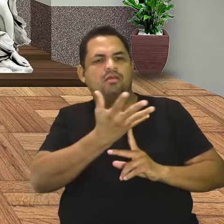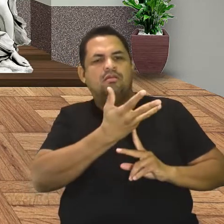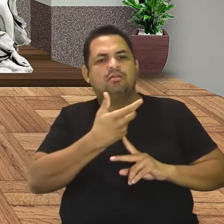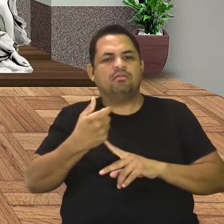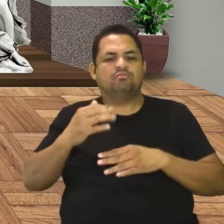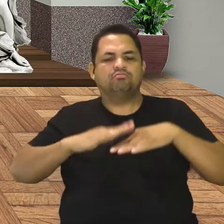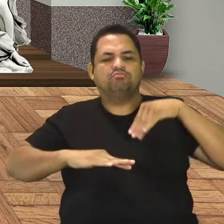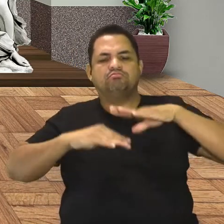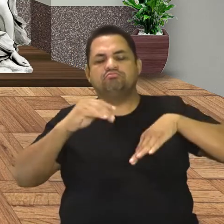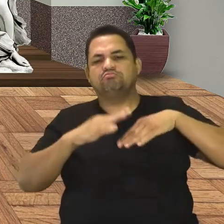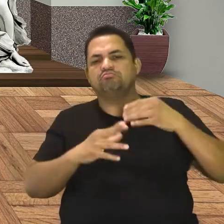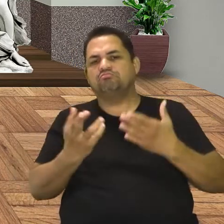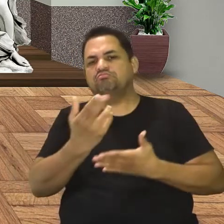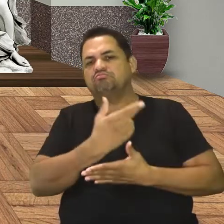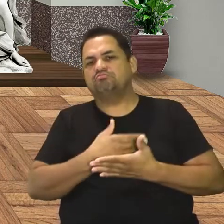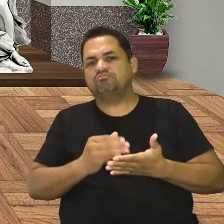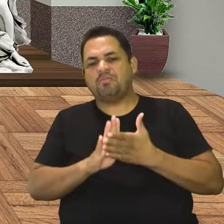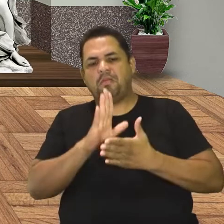censura,